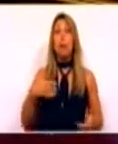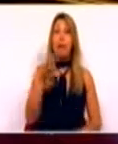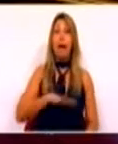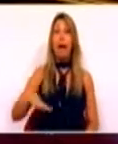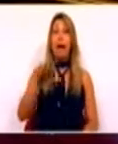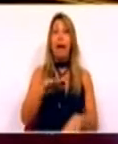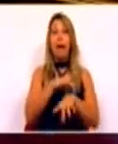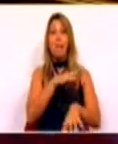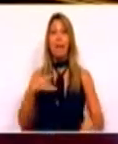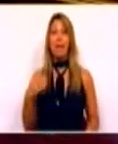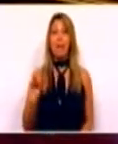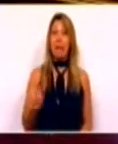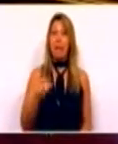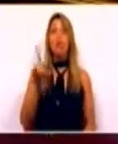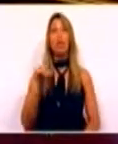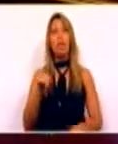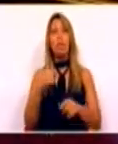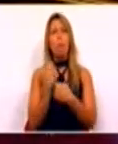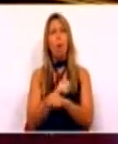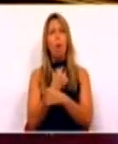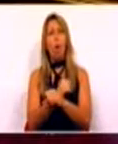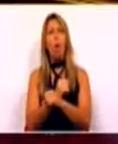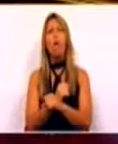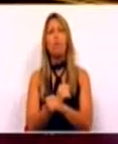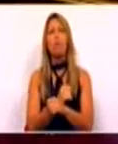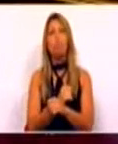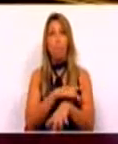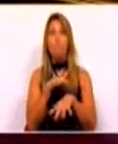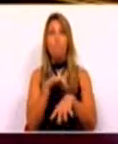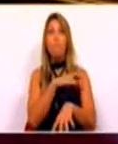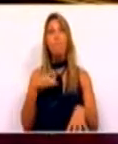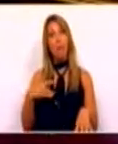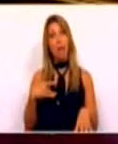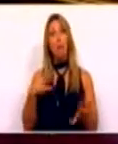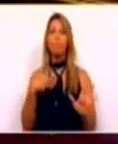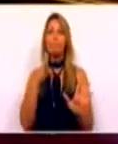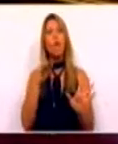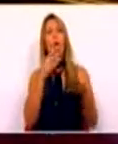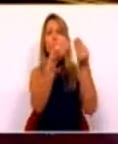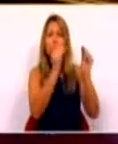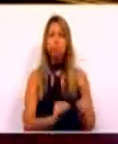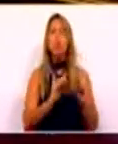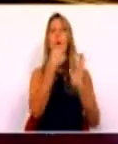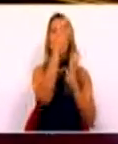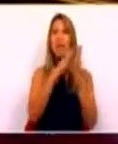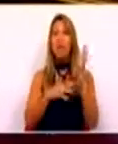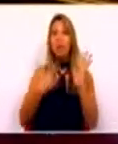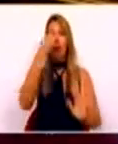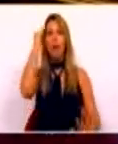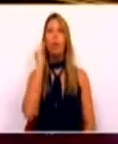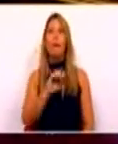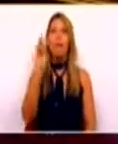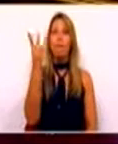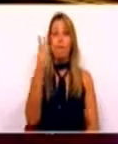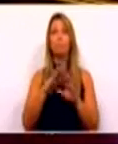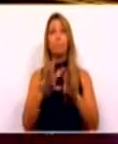de ortopedia, conseguimos elaborar um texto que, grosso modo, tem recomendações a 3 níveis, ao nível dos